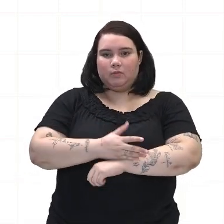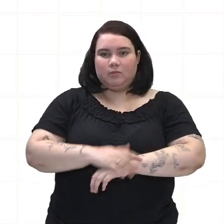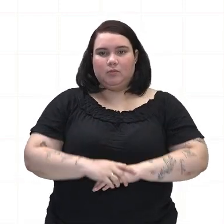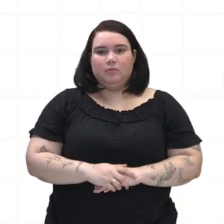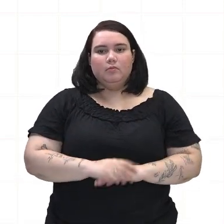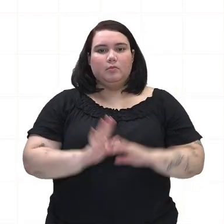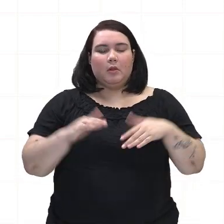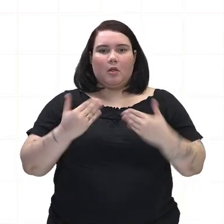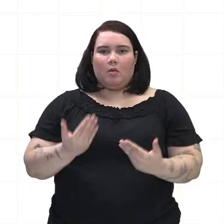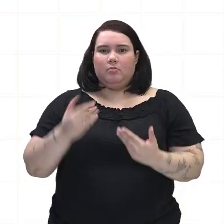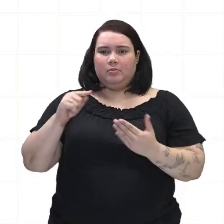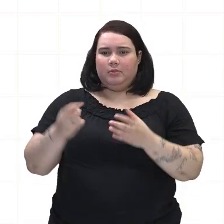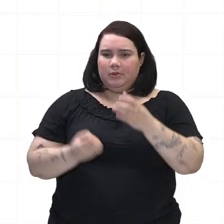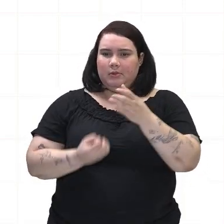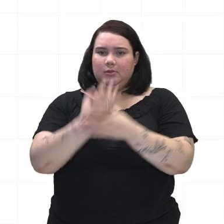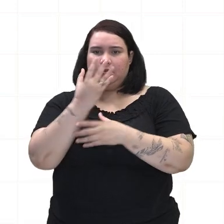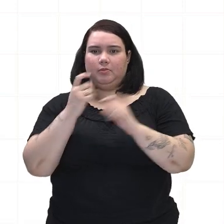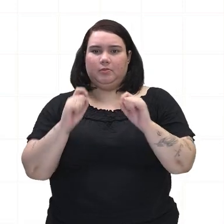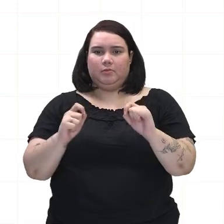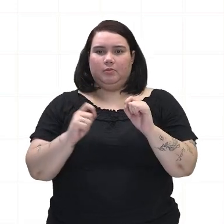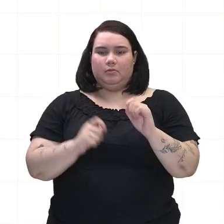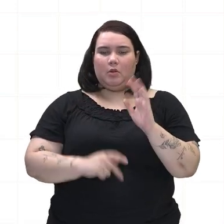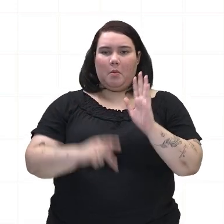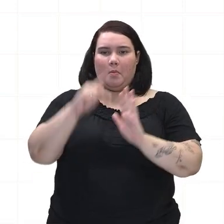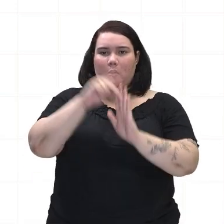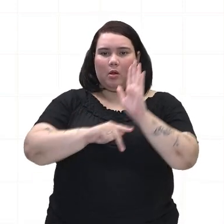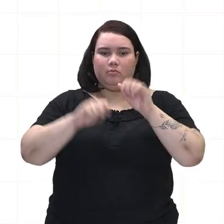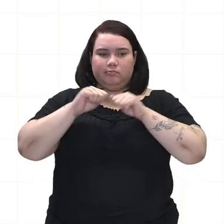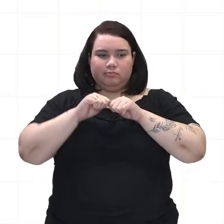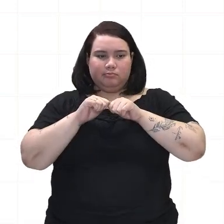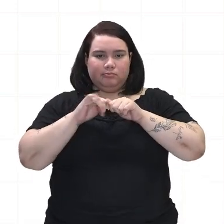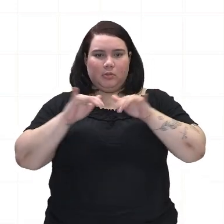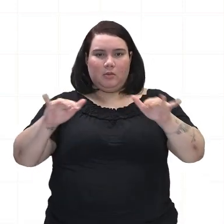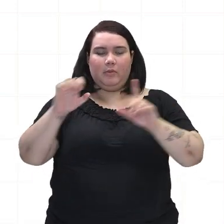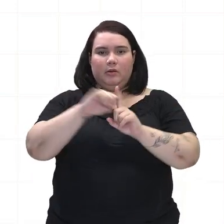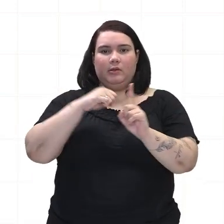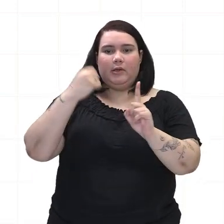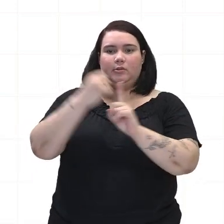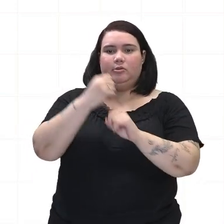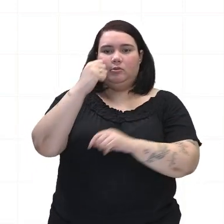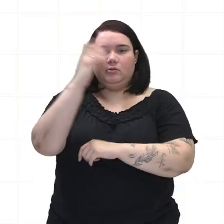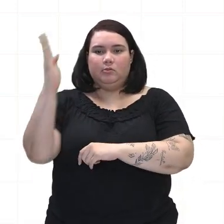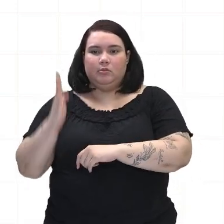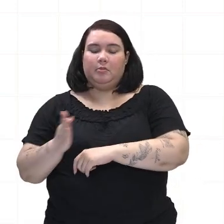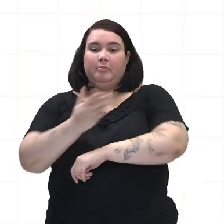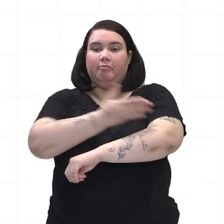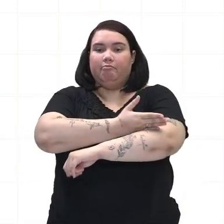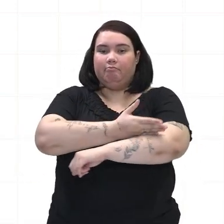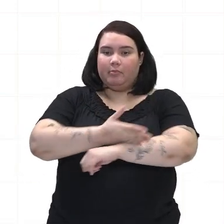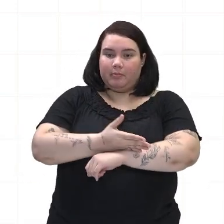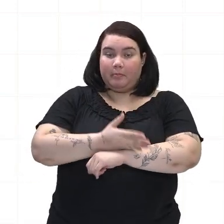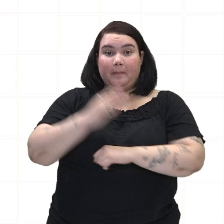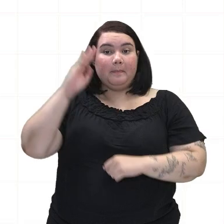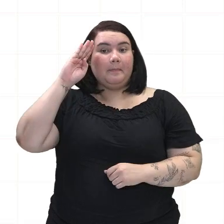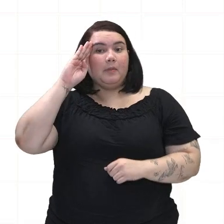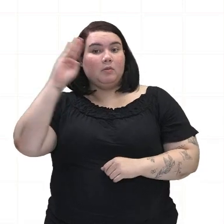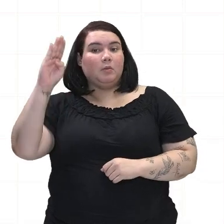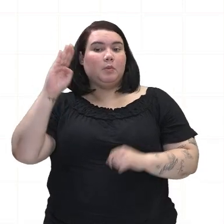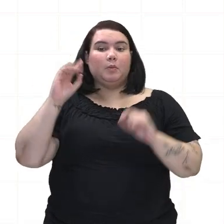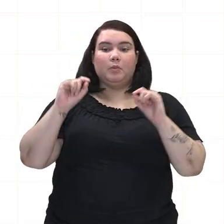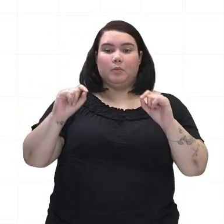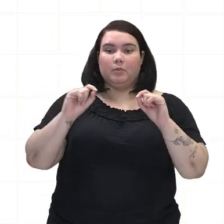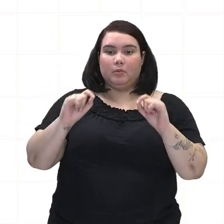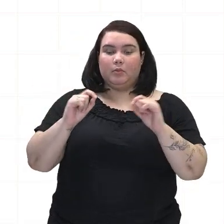vai gerar o chamado projeto de branqueamento da sociedade brasileira através principalmente de quê?